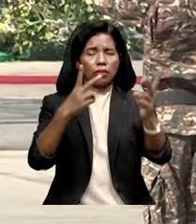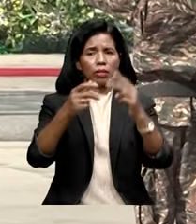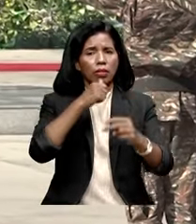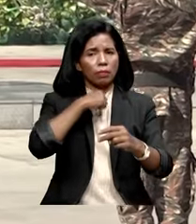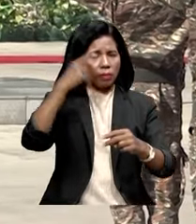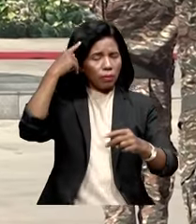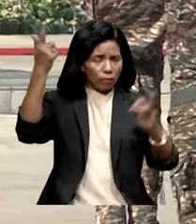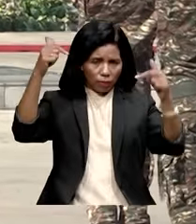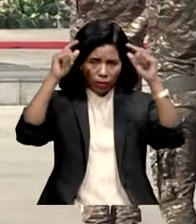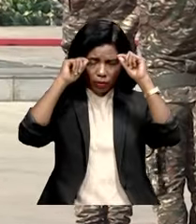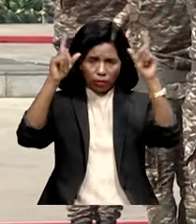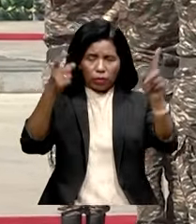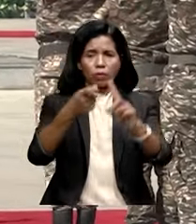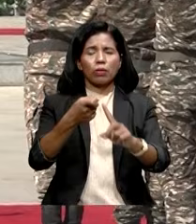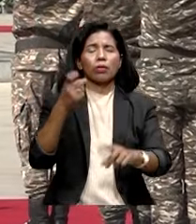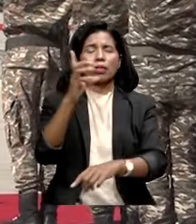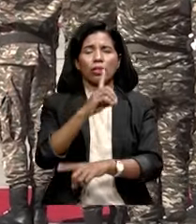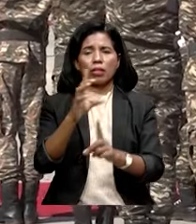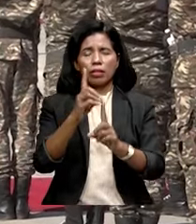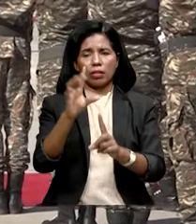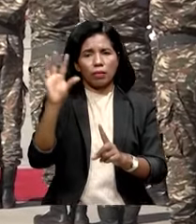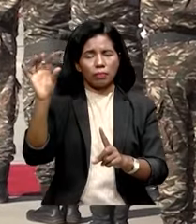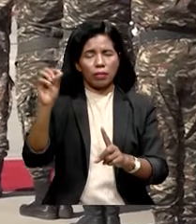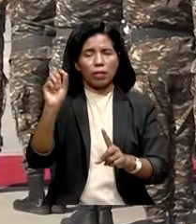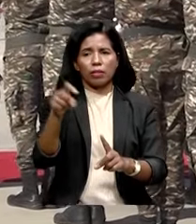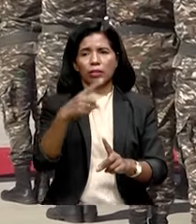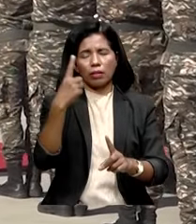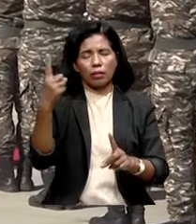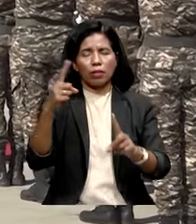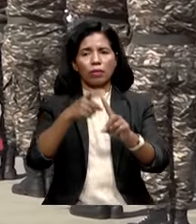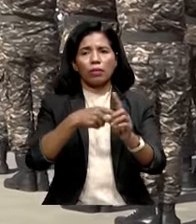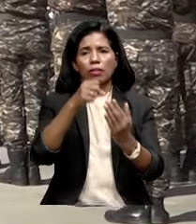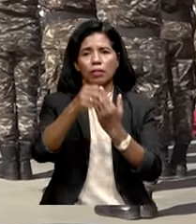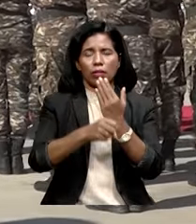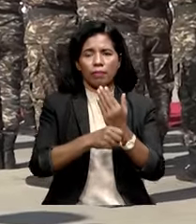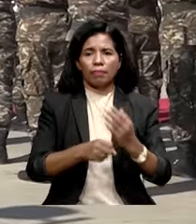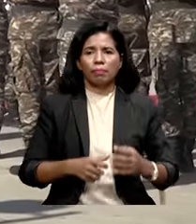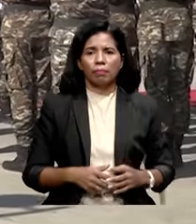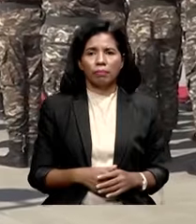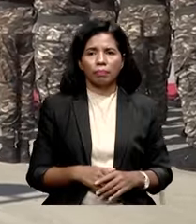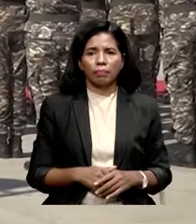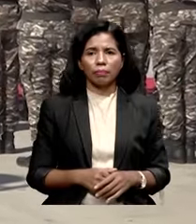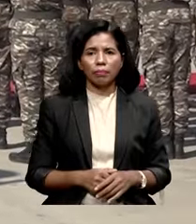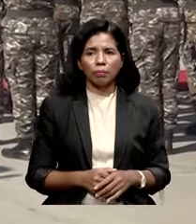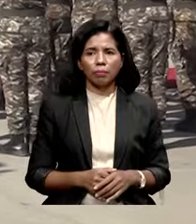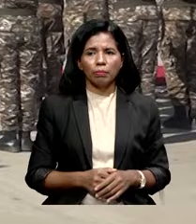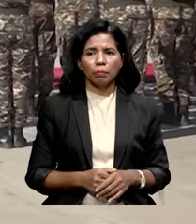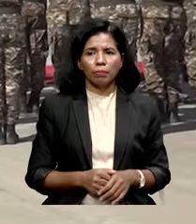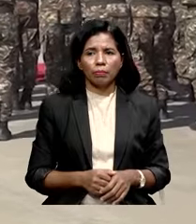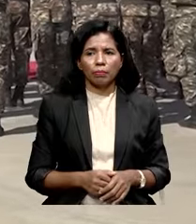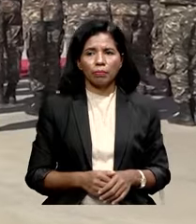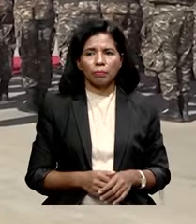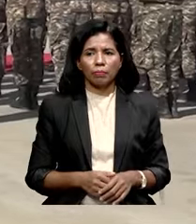mai Timor-Leste, russi loron sia toloron salure sinida, fulan setembro. Agostinho da Costa, Romalo Neves, GMN.